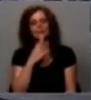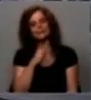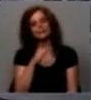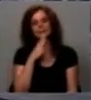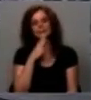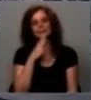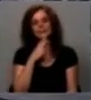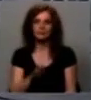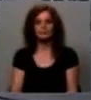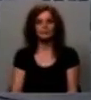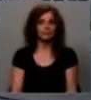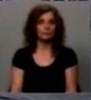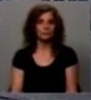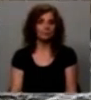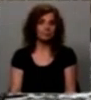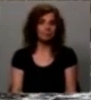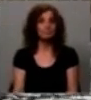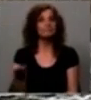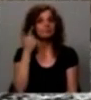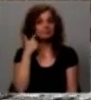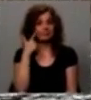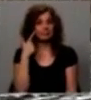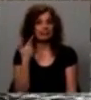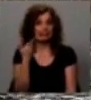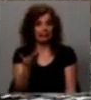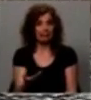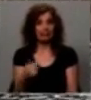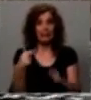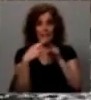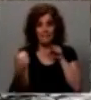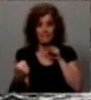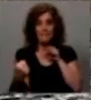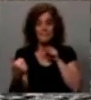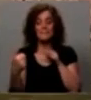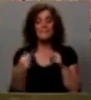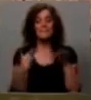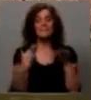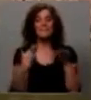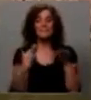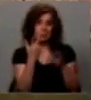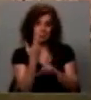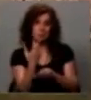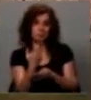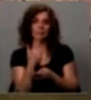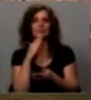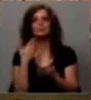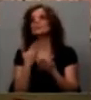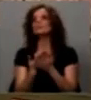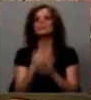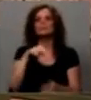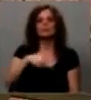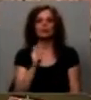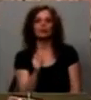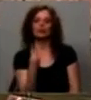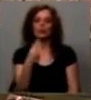Conhecida como a Mathematical Bridge, a concepção desta ponte de madeira é lendariamente atribuída a Isaac Newton. É uma